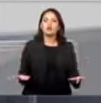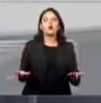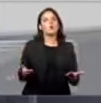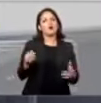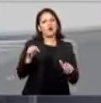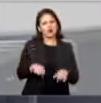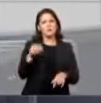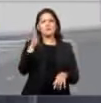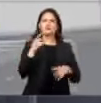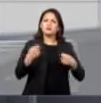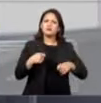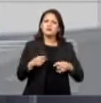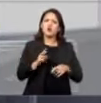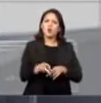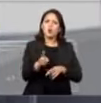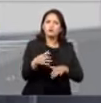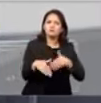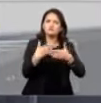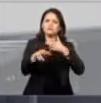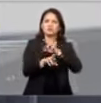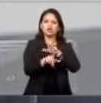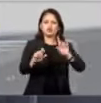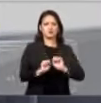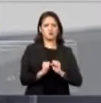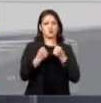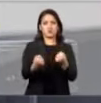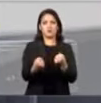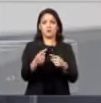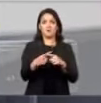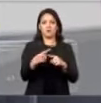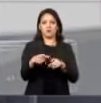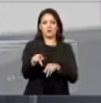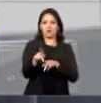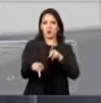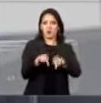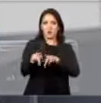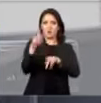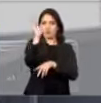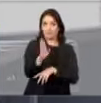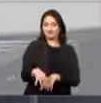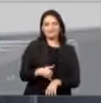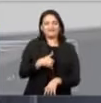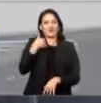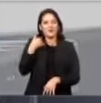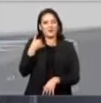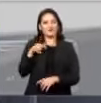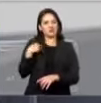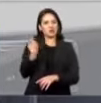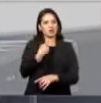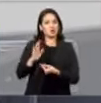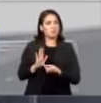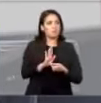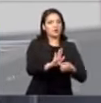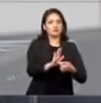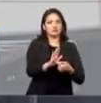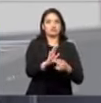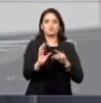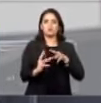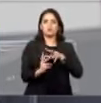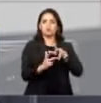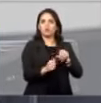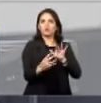e fortalecimento, pois, para o orgulho da nação brasileira, temos um recado a dar ao mundo. Quero destacar